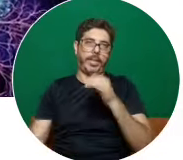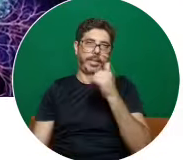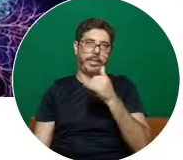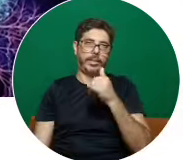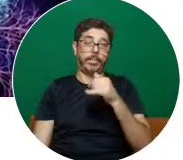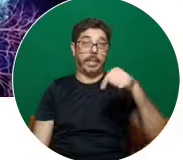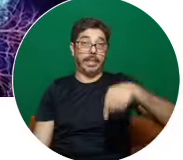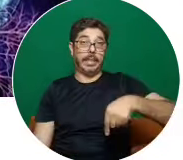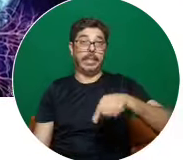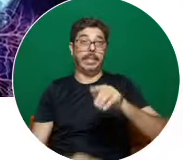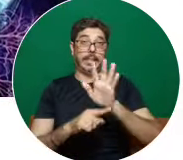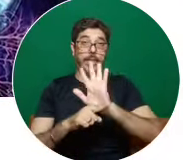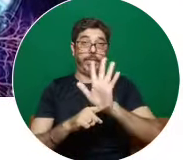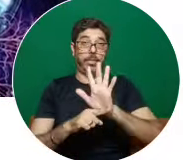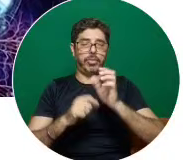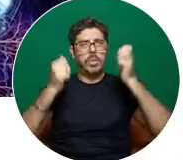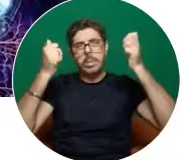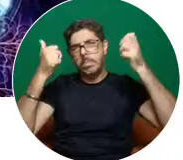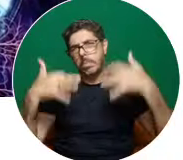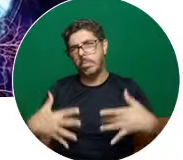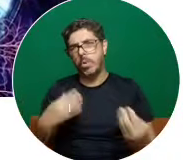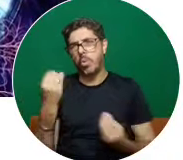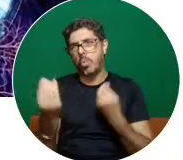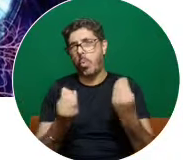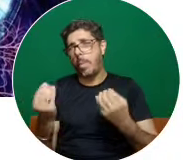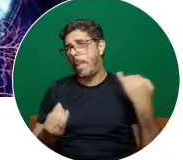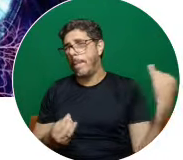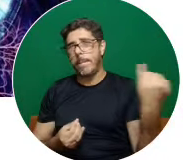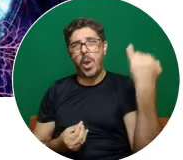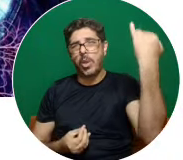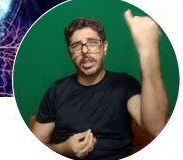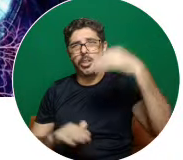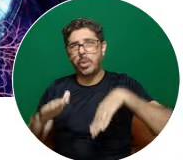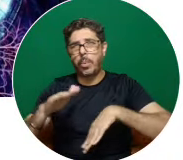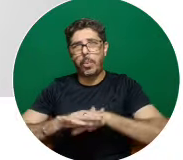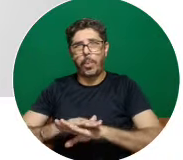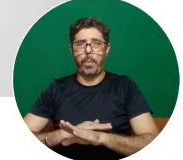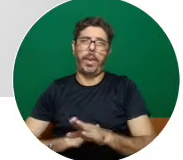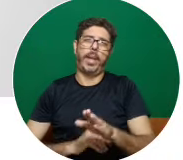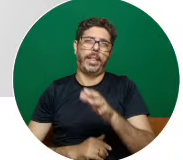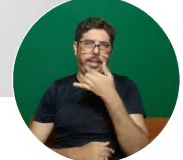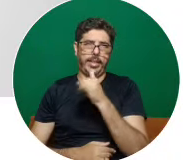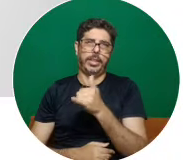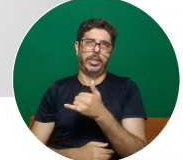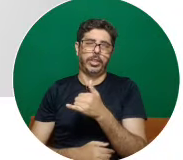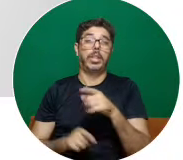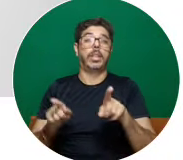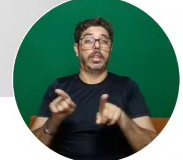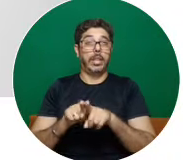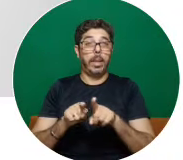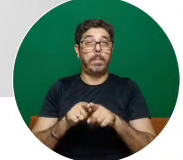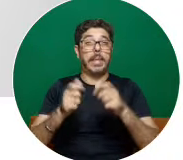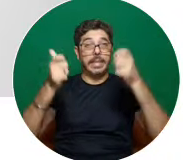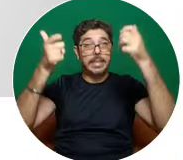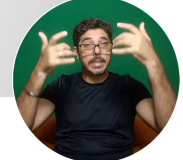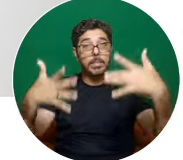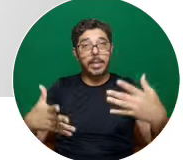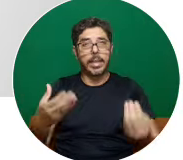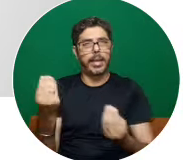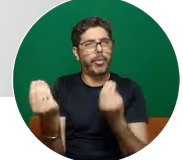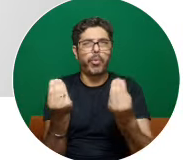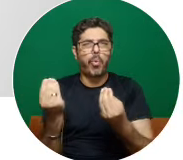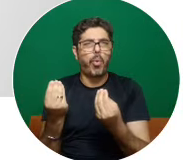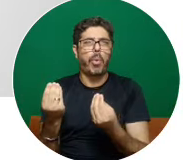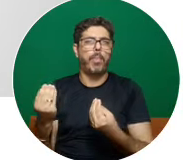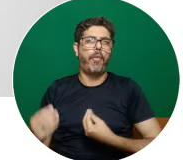vou apresentar um dos mais importantes dispositivos para armazenamento de energia elétrica, discutir o seu funcionamento e mostrar muitas de